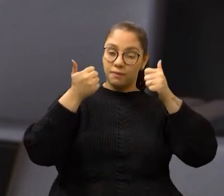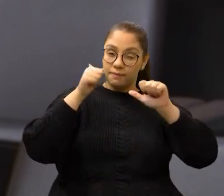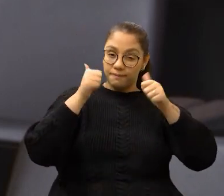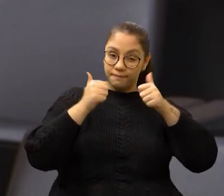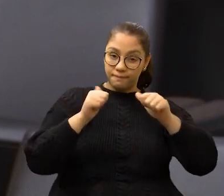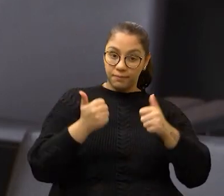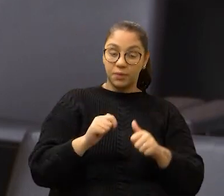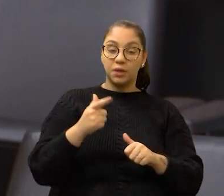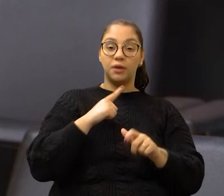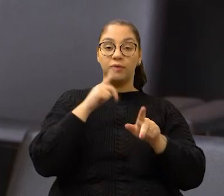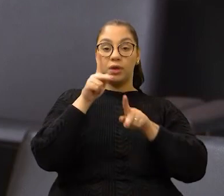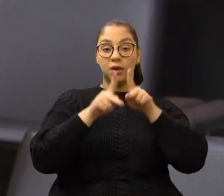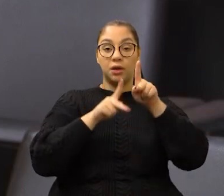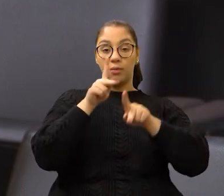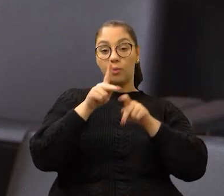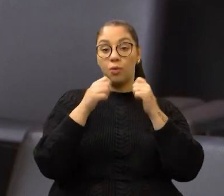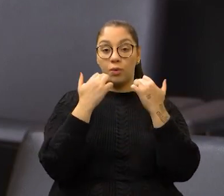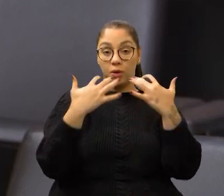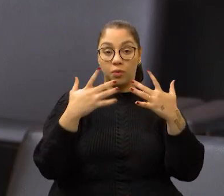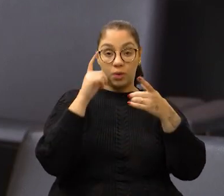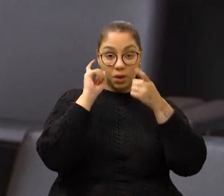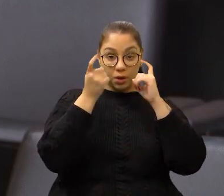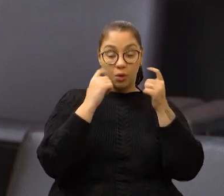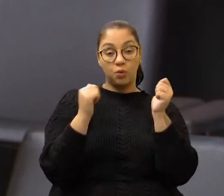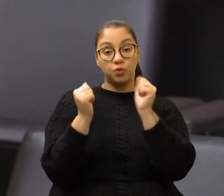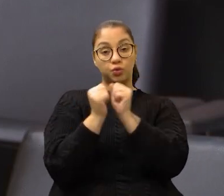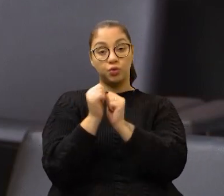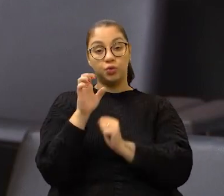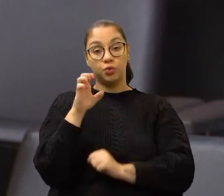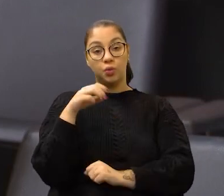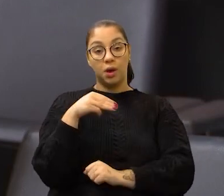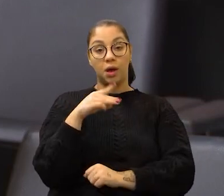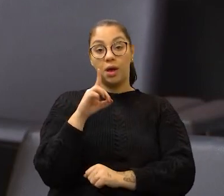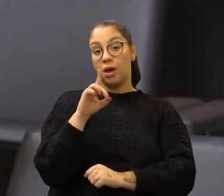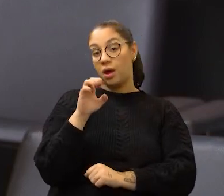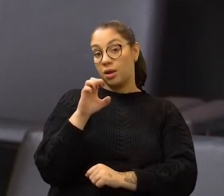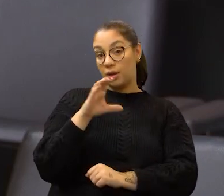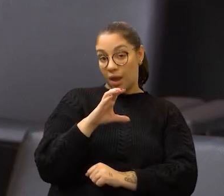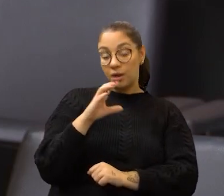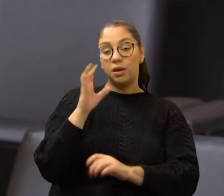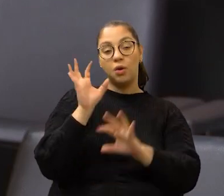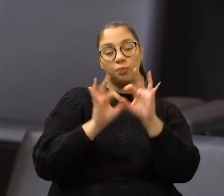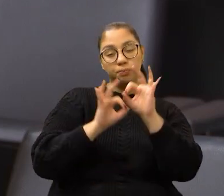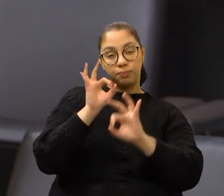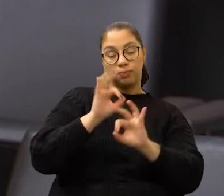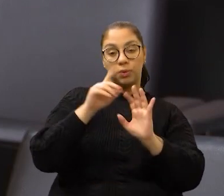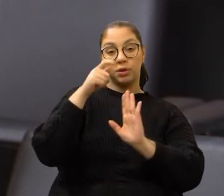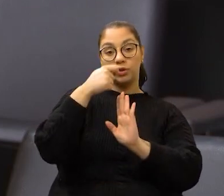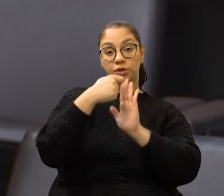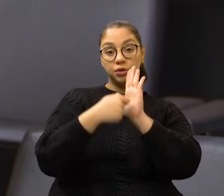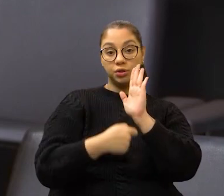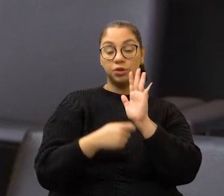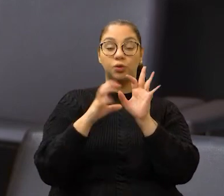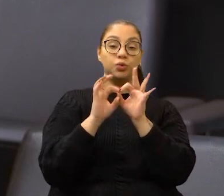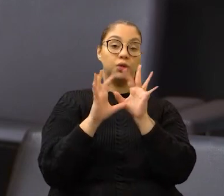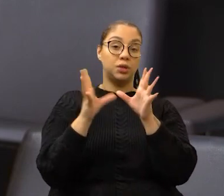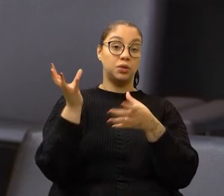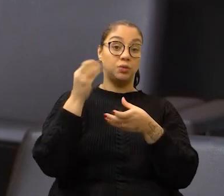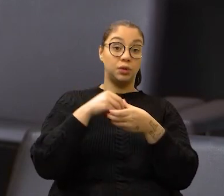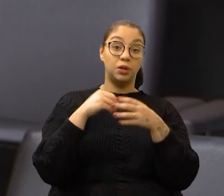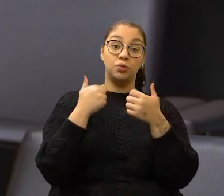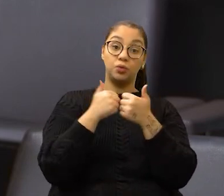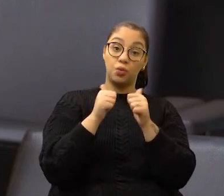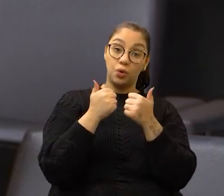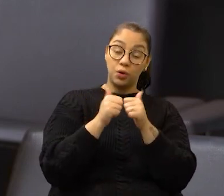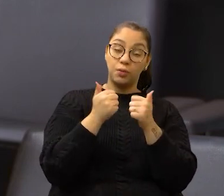avaliado, tivemos audiência pública, inclusive, juntamente com a INDEC, para poder organizar a questão de autorização dentro dos